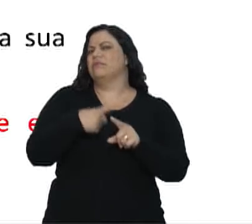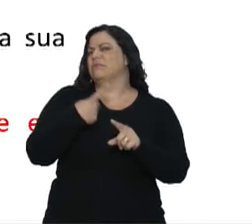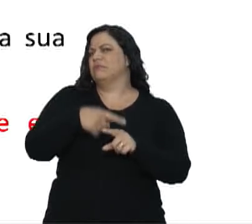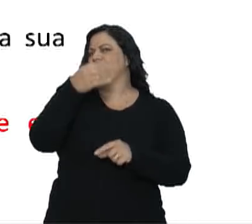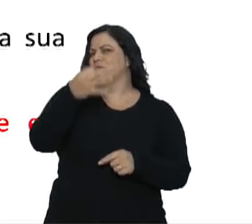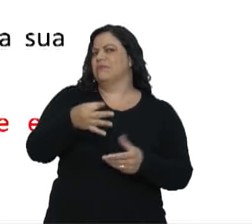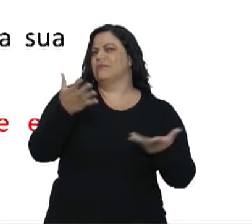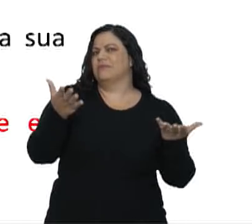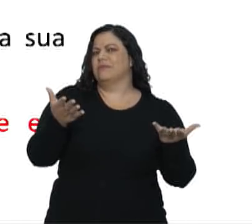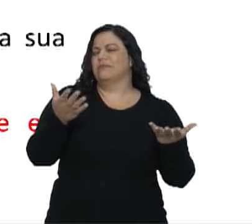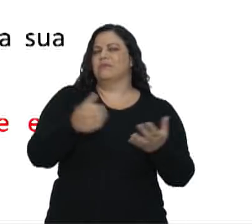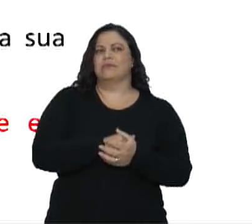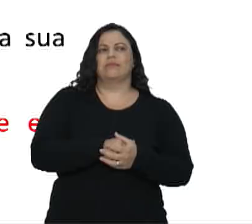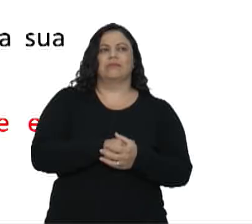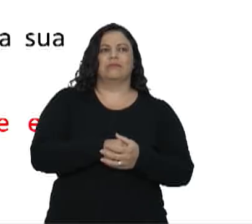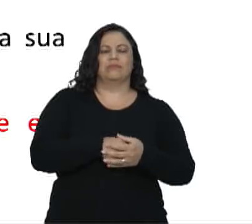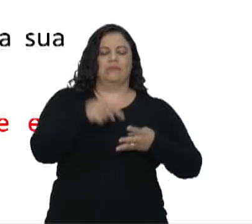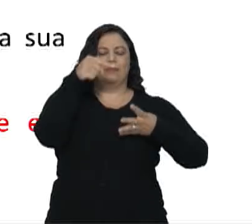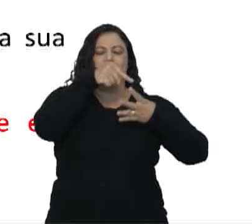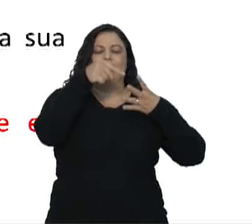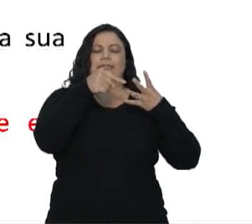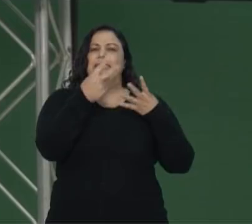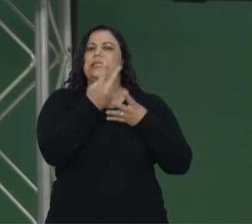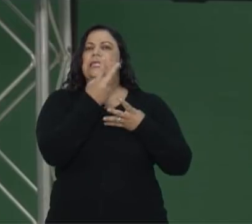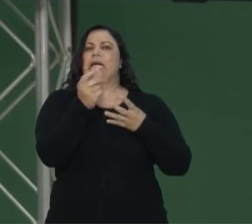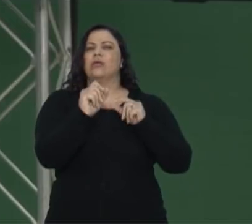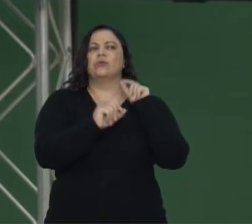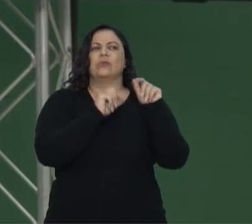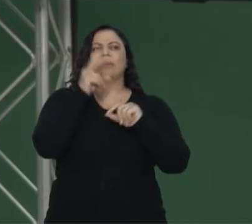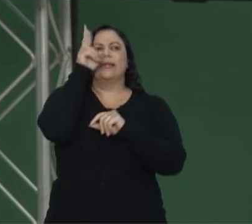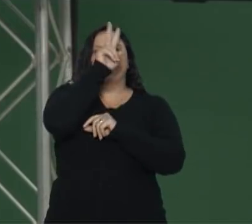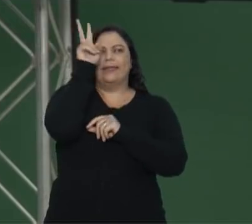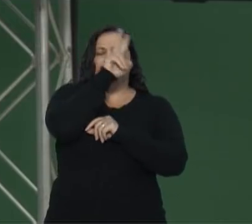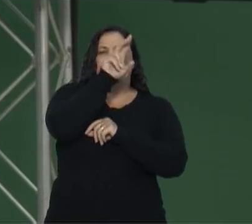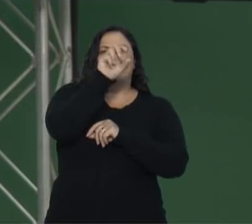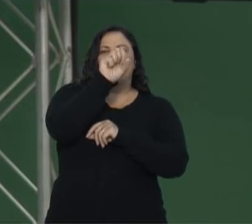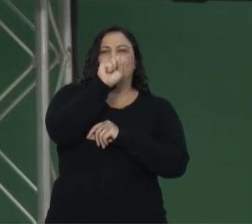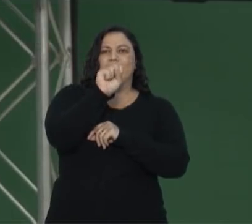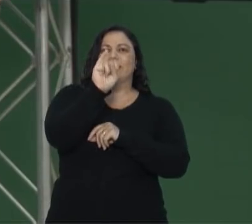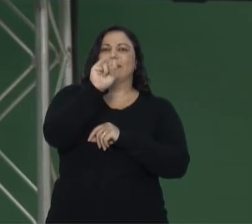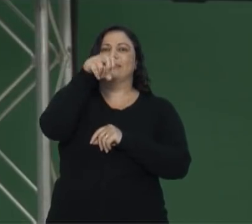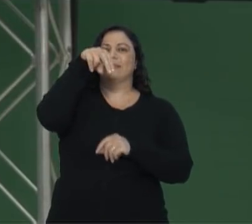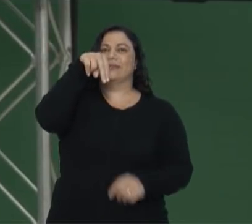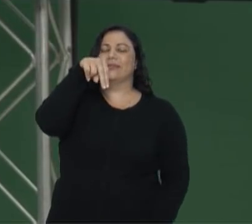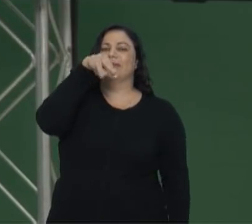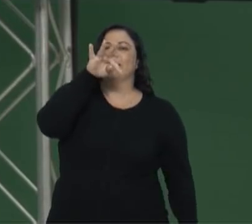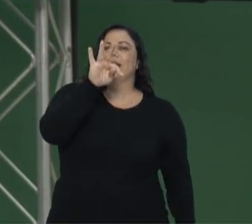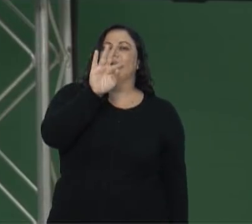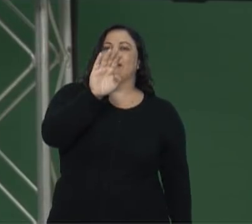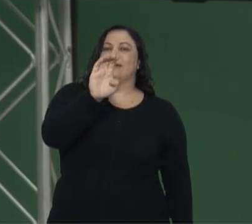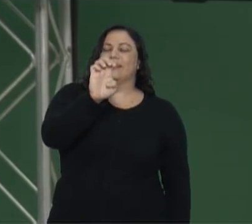demais erradas? Produto sintético, lembra? Sintético é aquele produzido